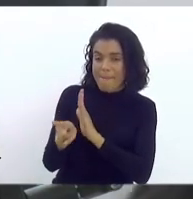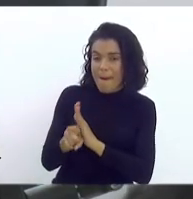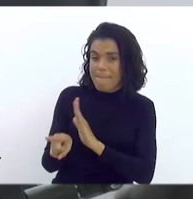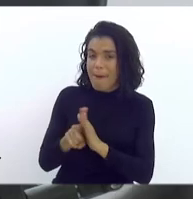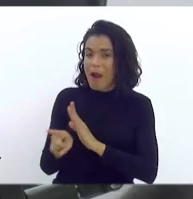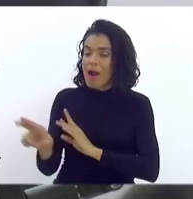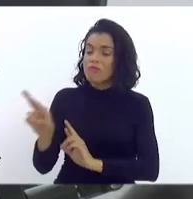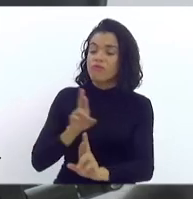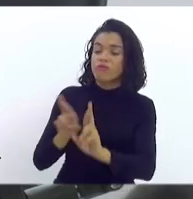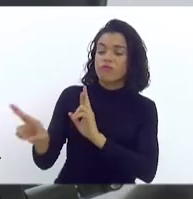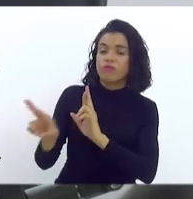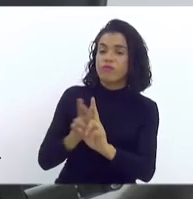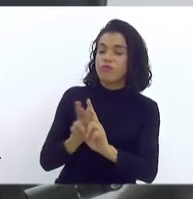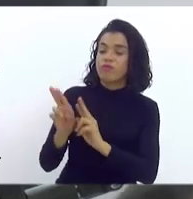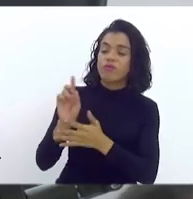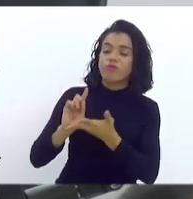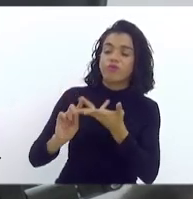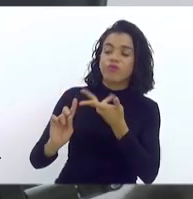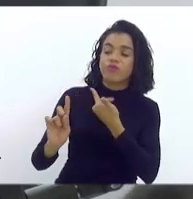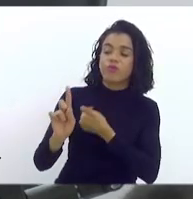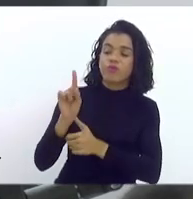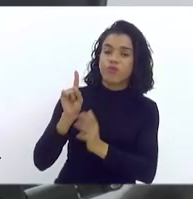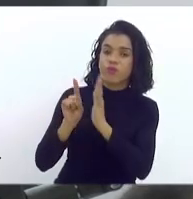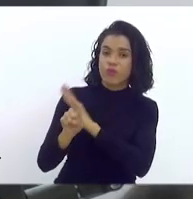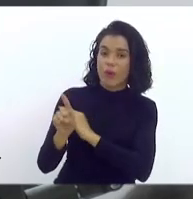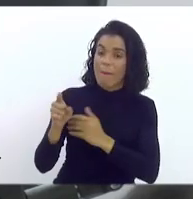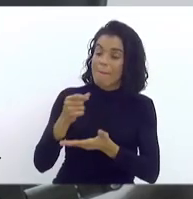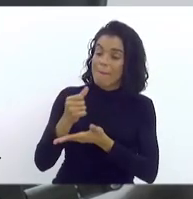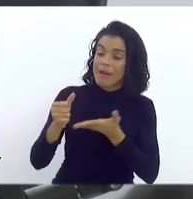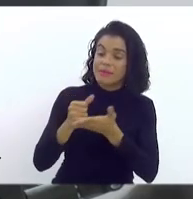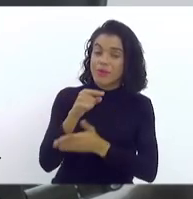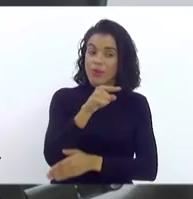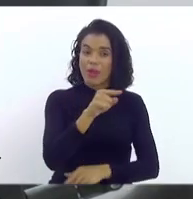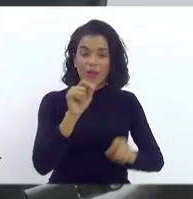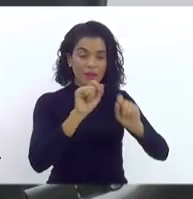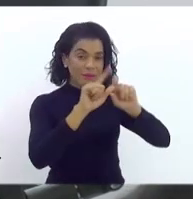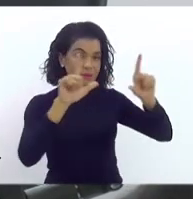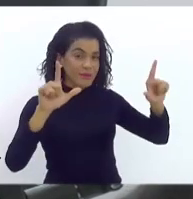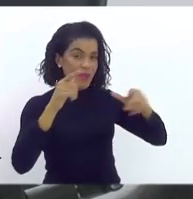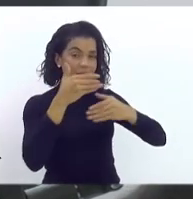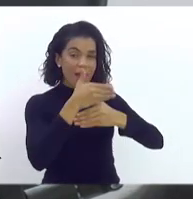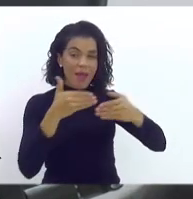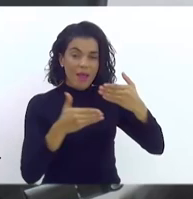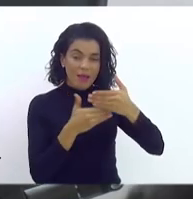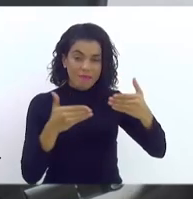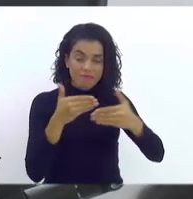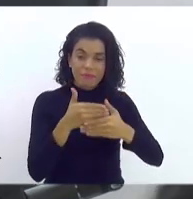todos os questionamentos com base na apresentação, eu vou pedir para que